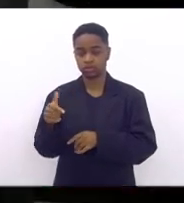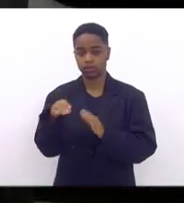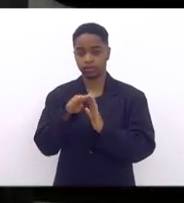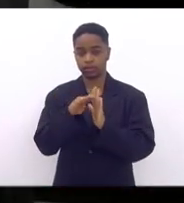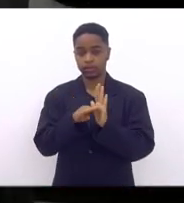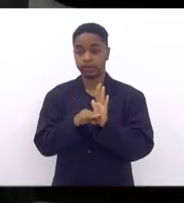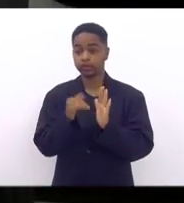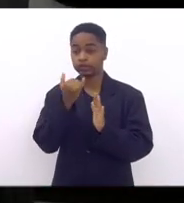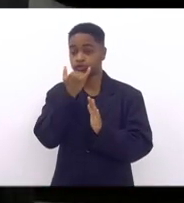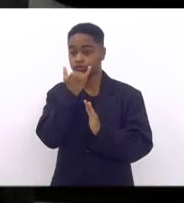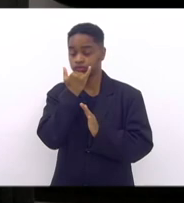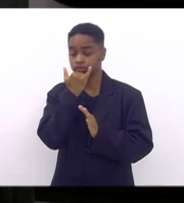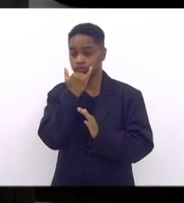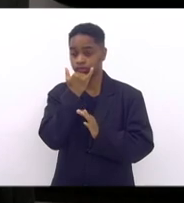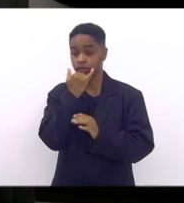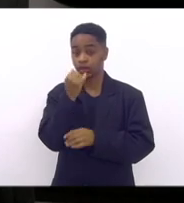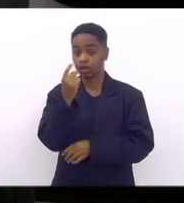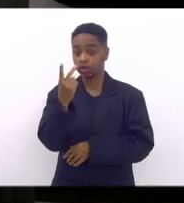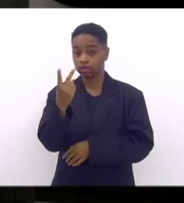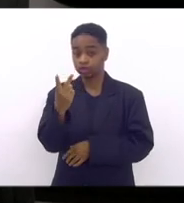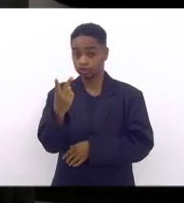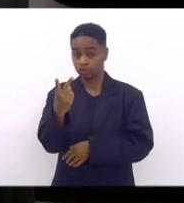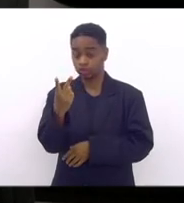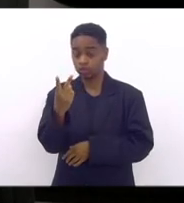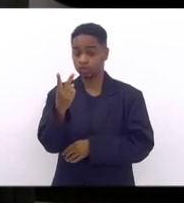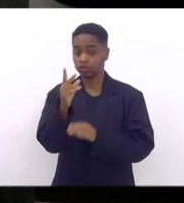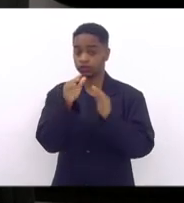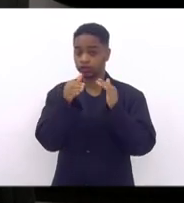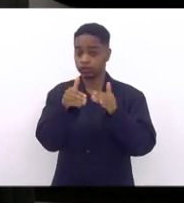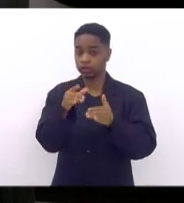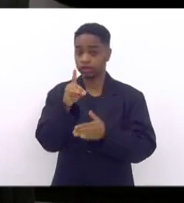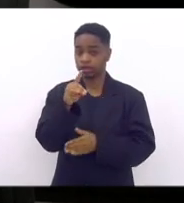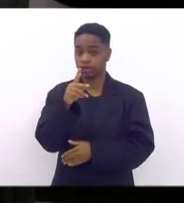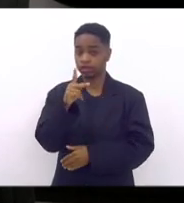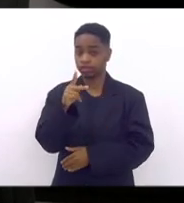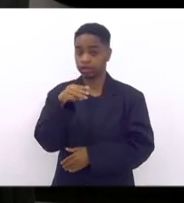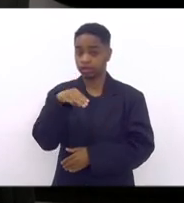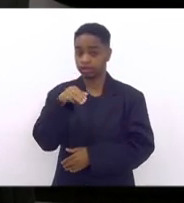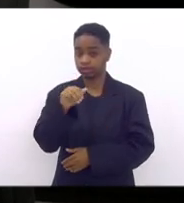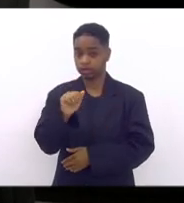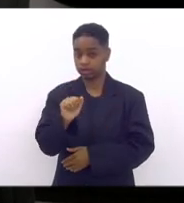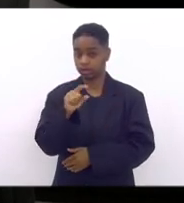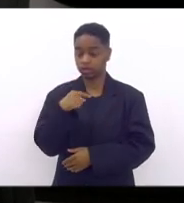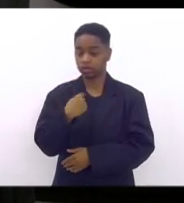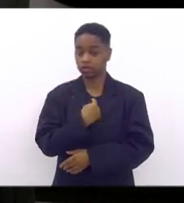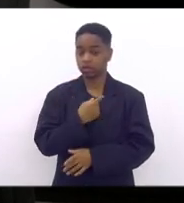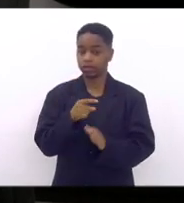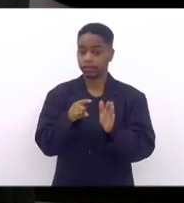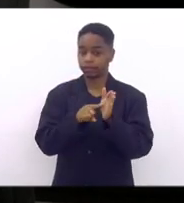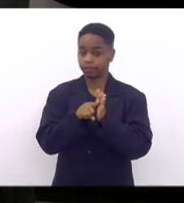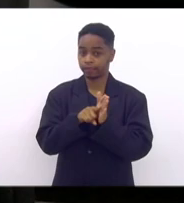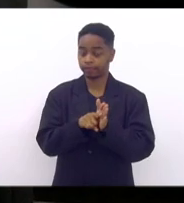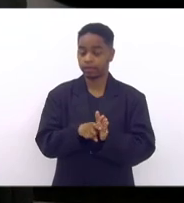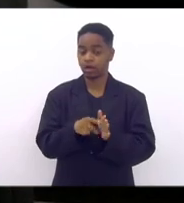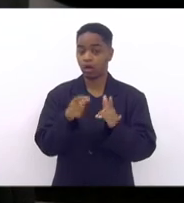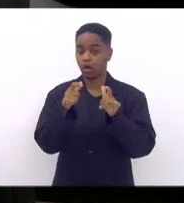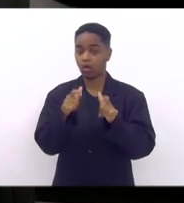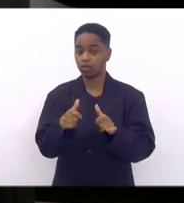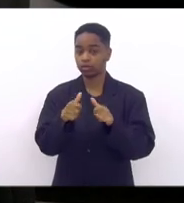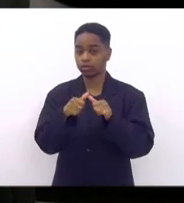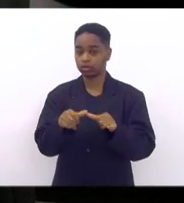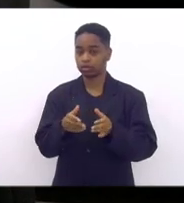desculpa uma duas específicas uma delas com a dpma pra gente apurar especificamente a posição das embarcações